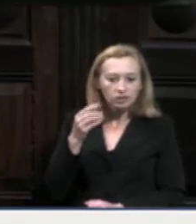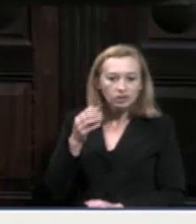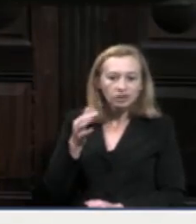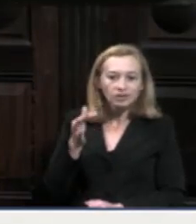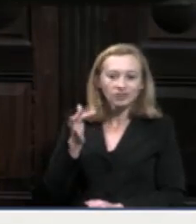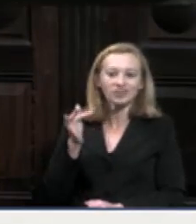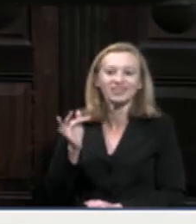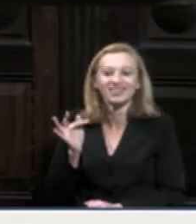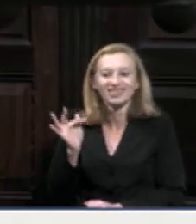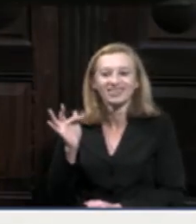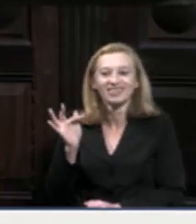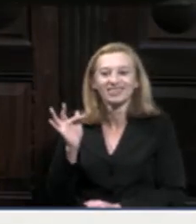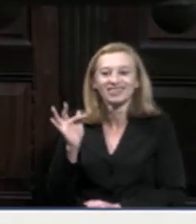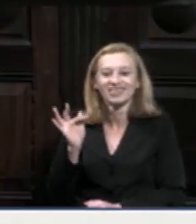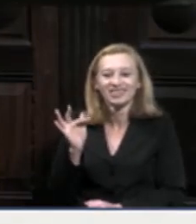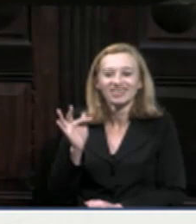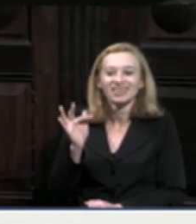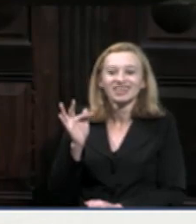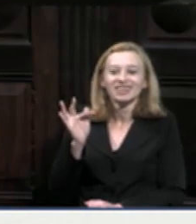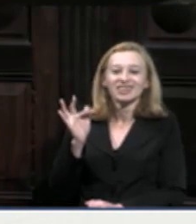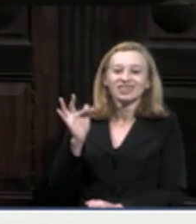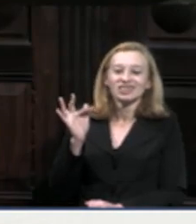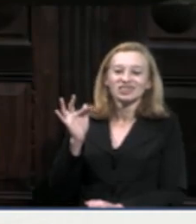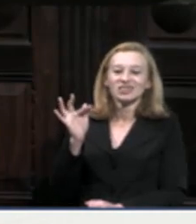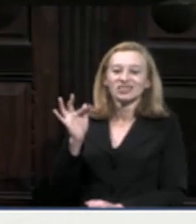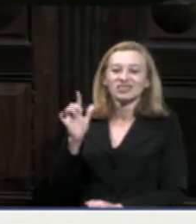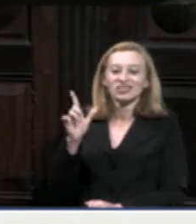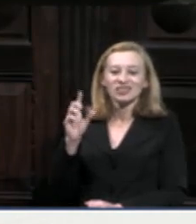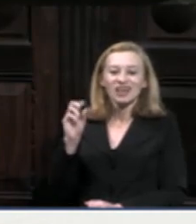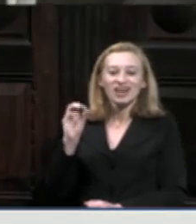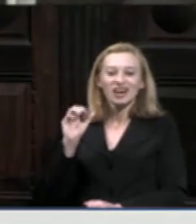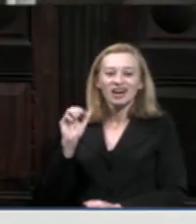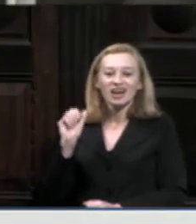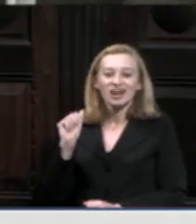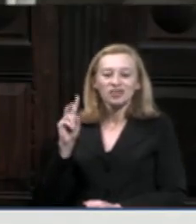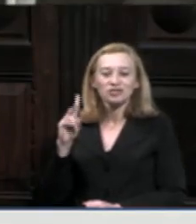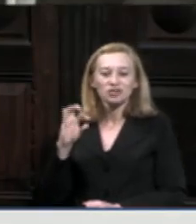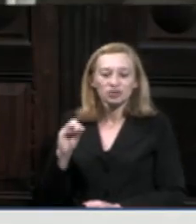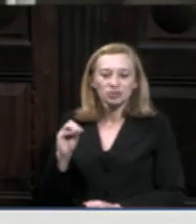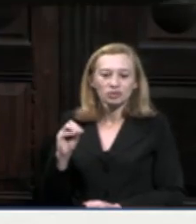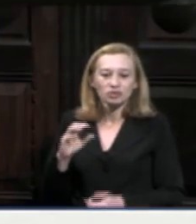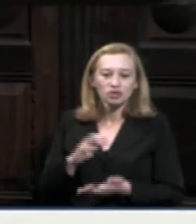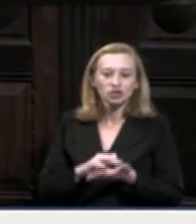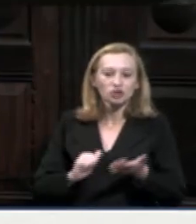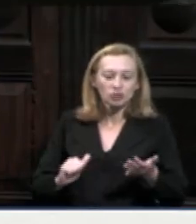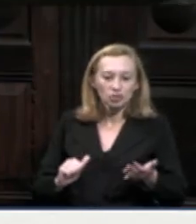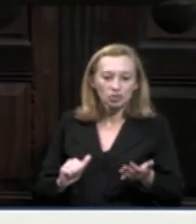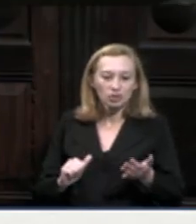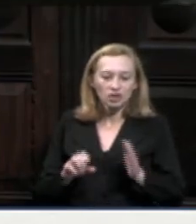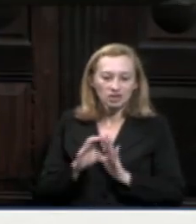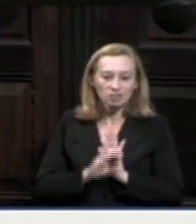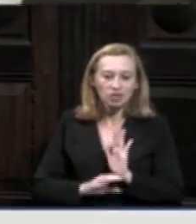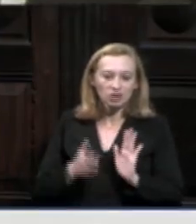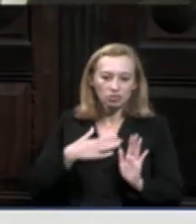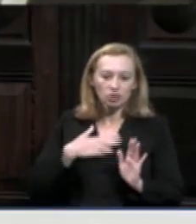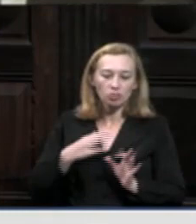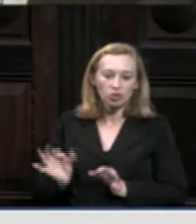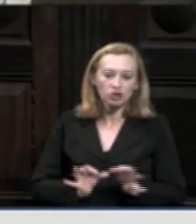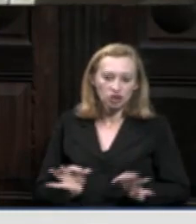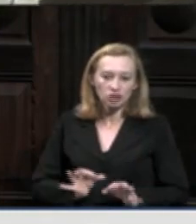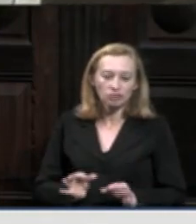Flávio Serafini retirou as 2 emendas que tinha apresentado. Não, é isso, São presidente? 7 emendas. Não, ao meu projeto, presidente. É isso? Ah, tá, isso,